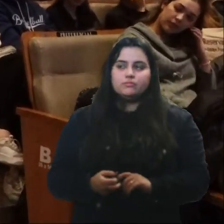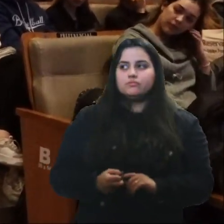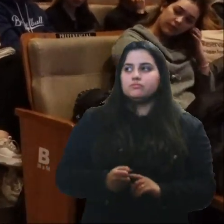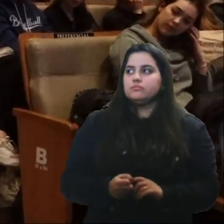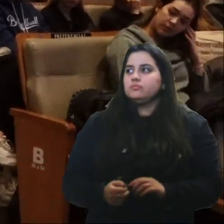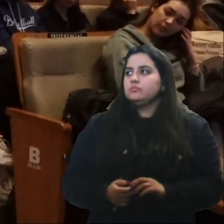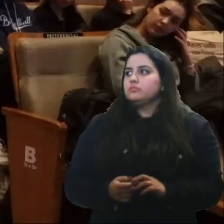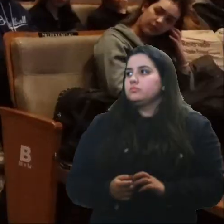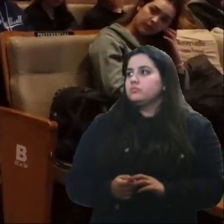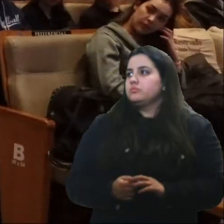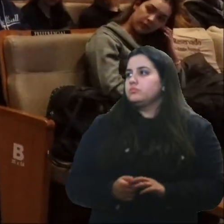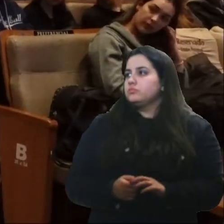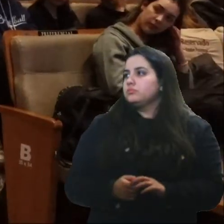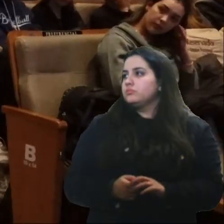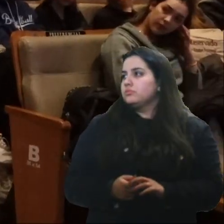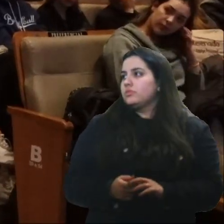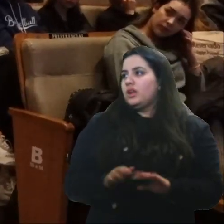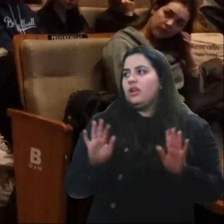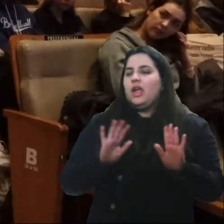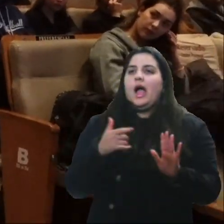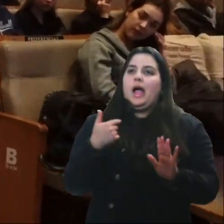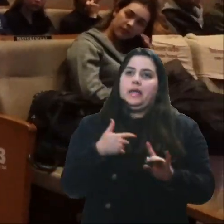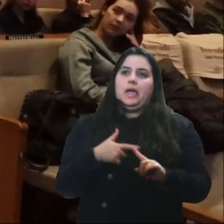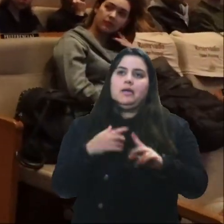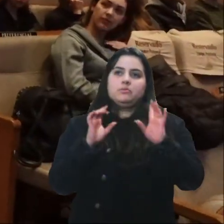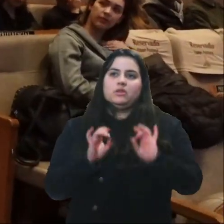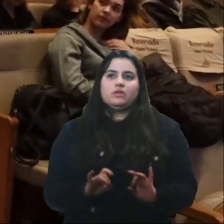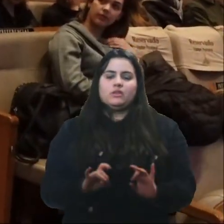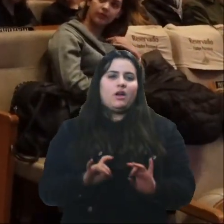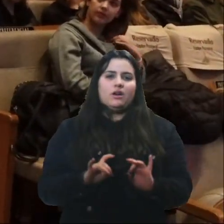E não tem a ver com, nossa, eu sou especial, não.